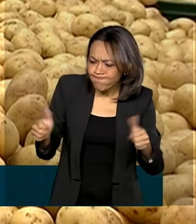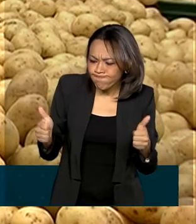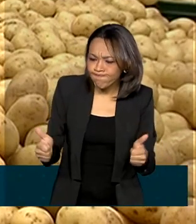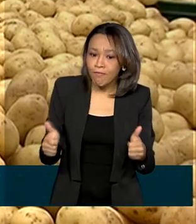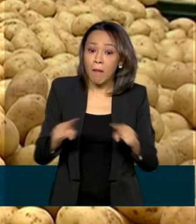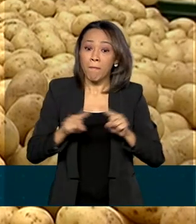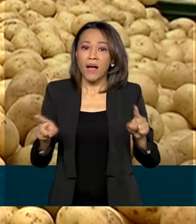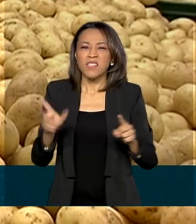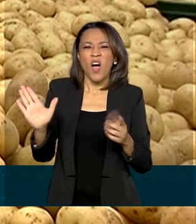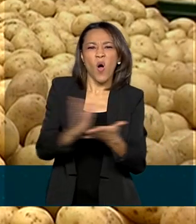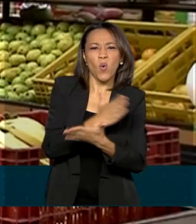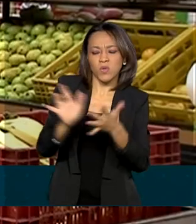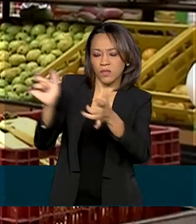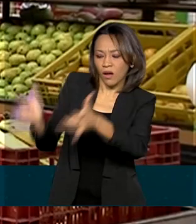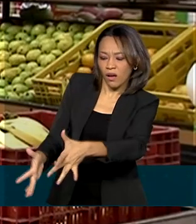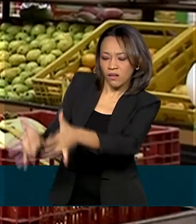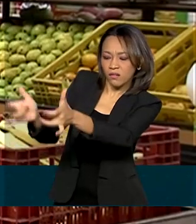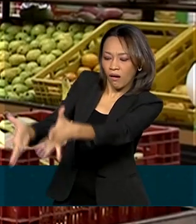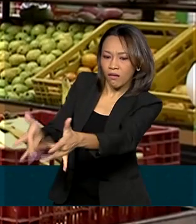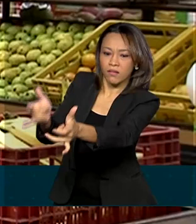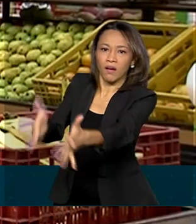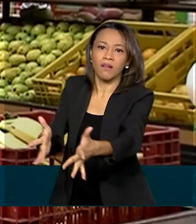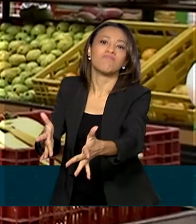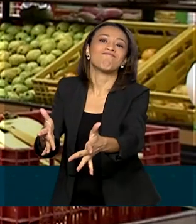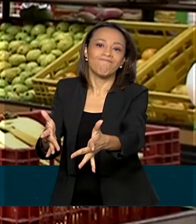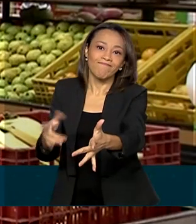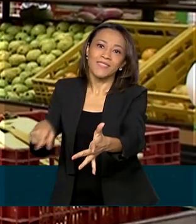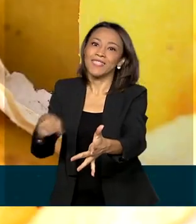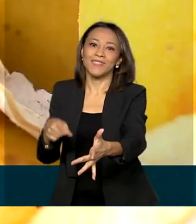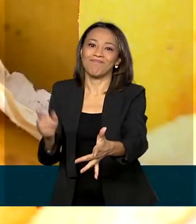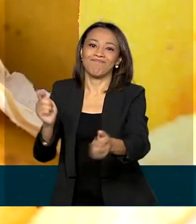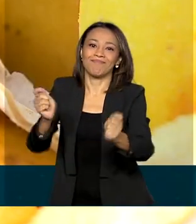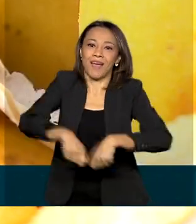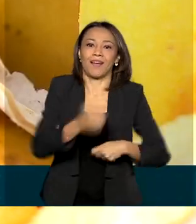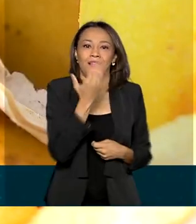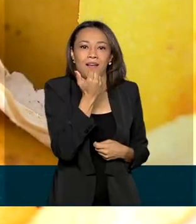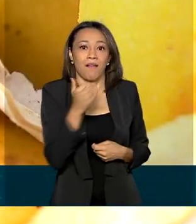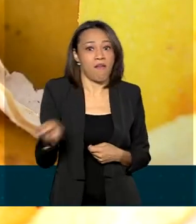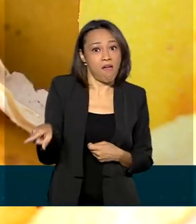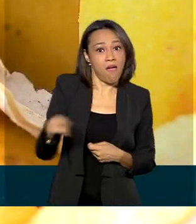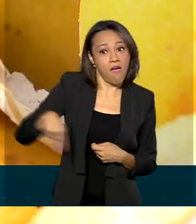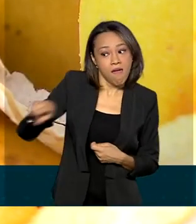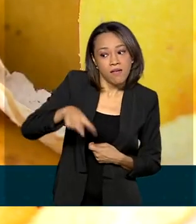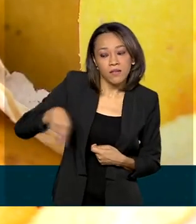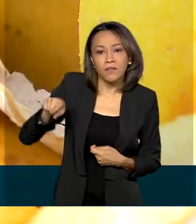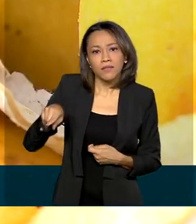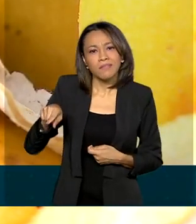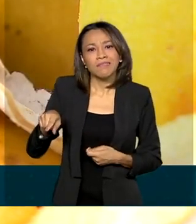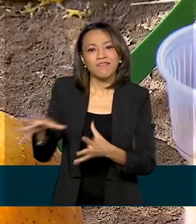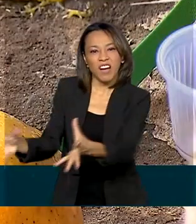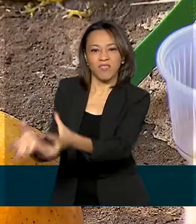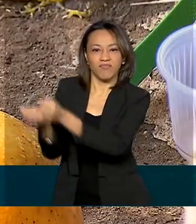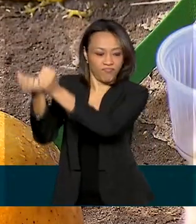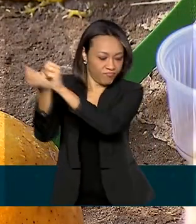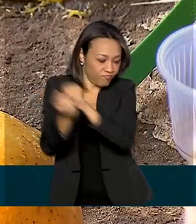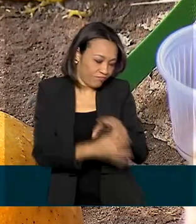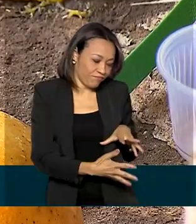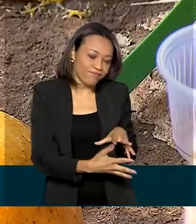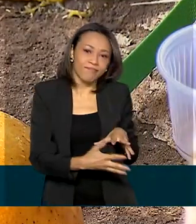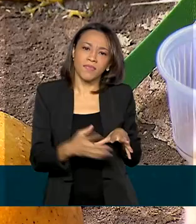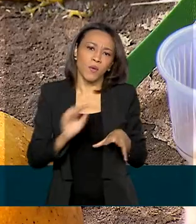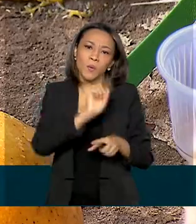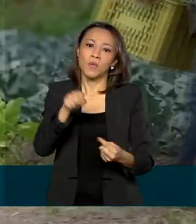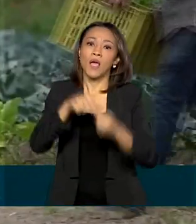os que ficam na prateleira, mesmo que próprios para o consumo, muitas vezes acabam no lixo. Para